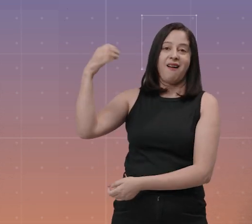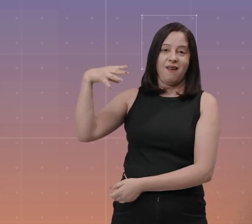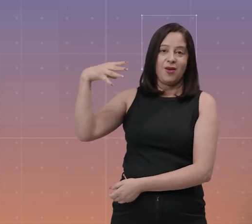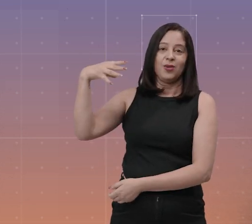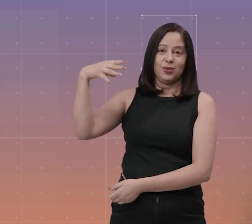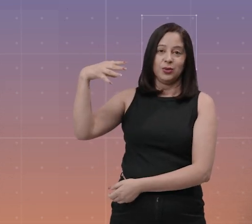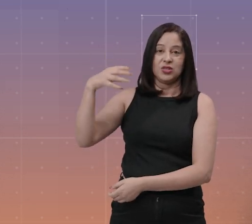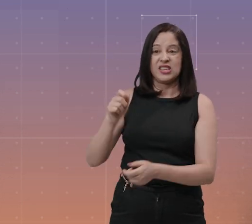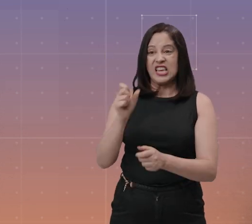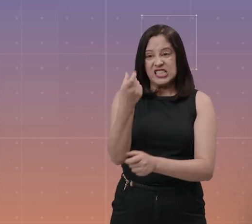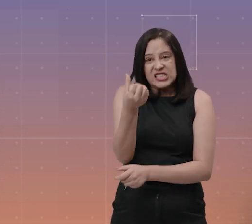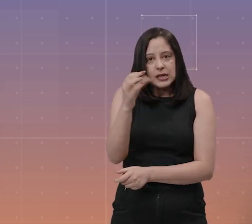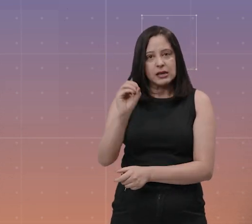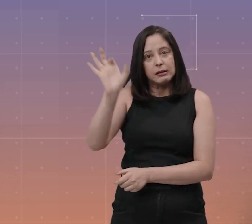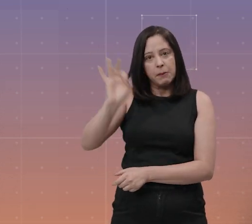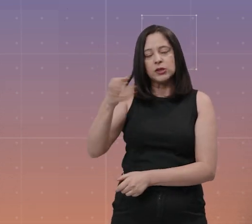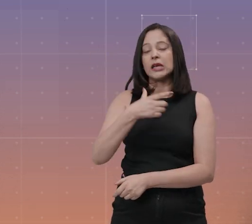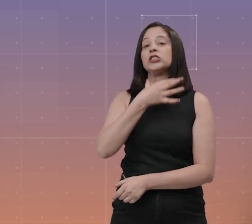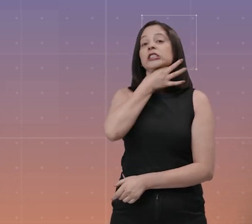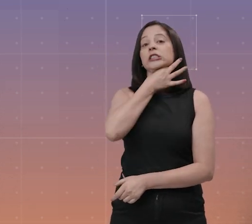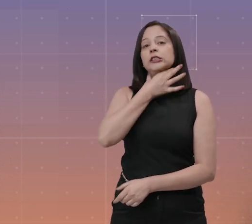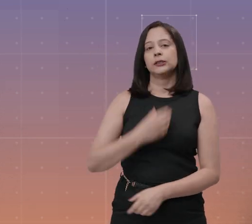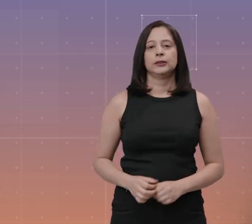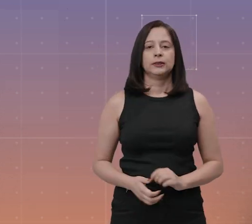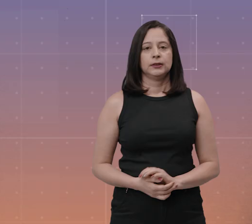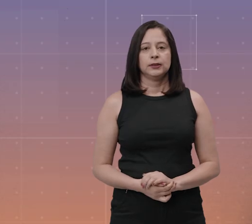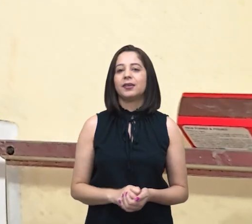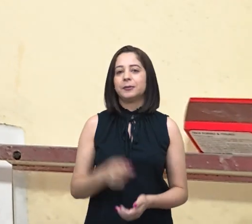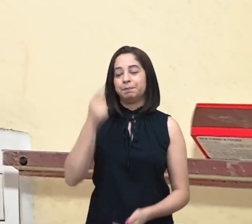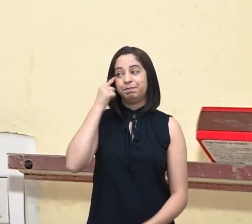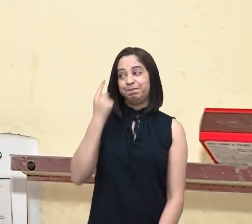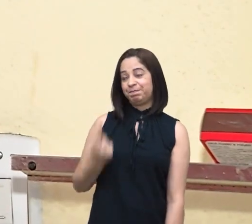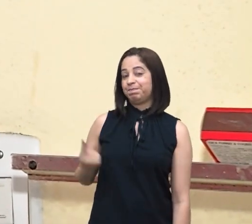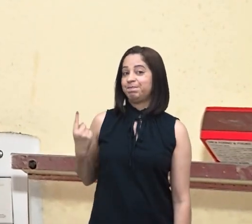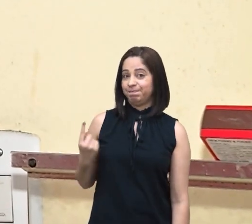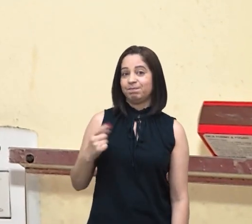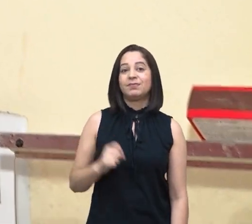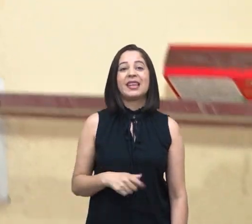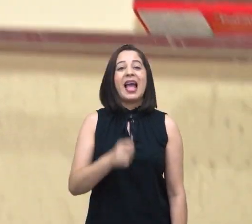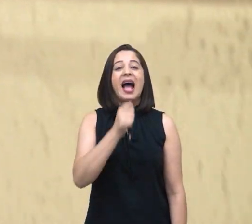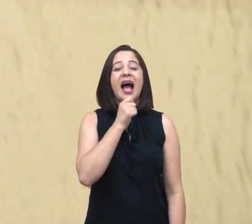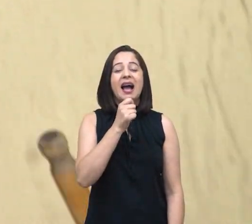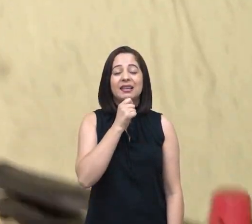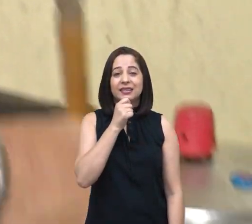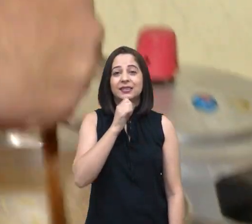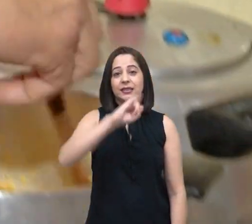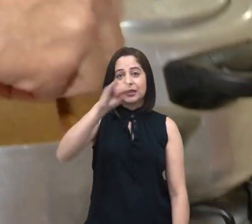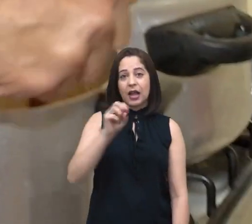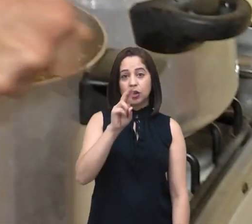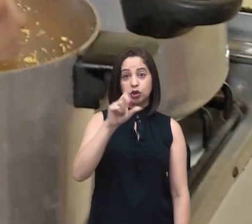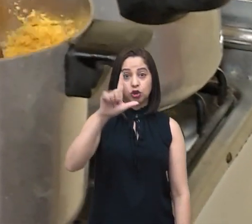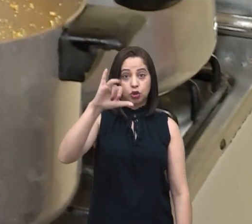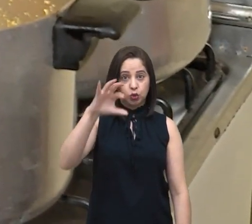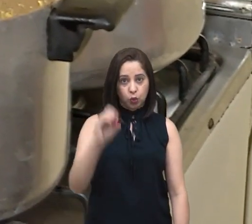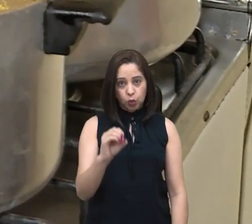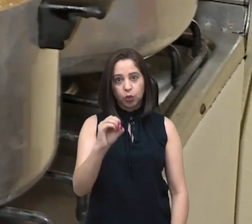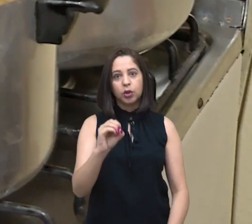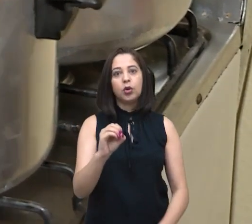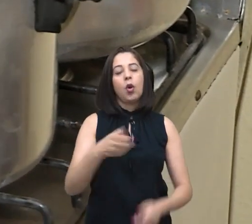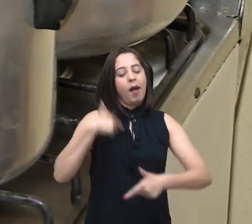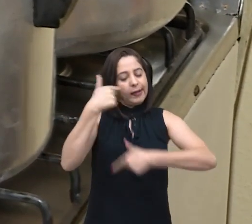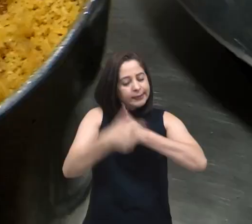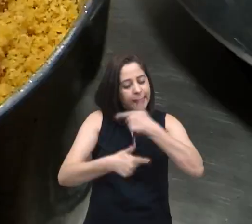e 60% mantém boletos em atraso. Para manter a mente ativa e as contas em dia, o senhor Júlio, que já